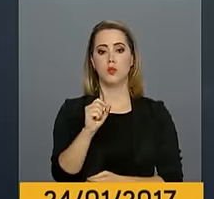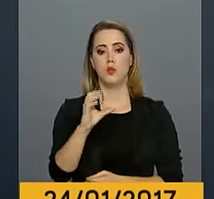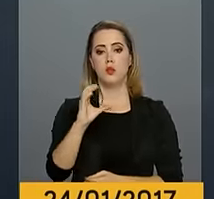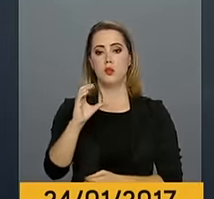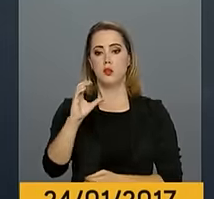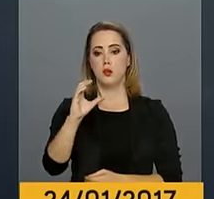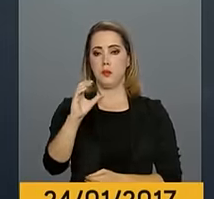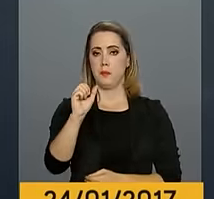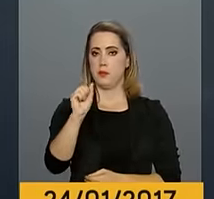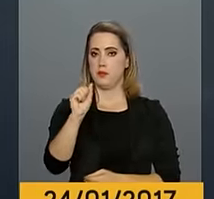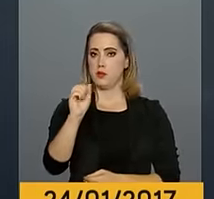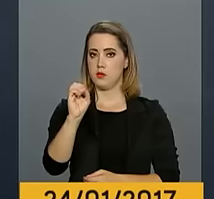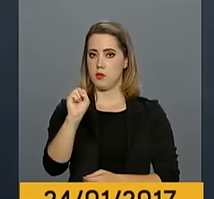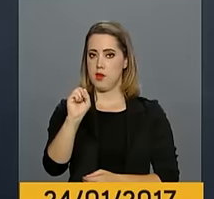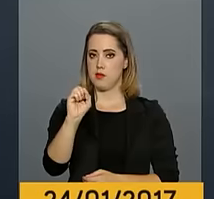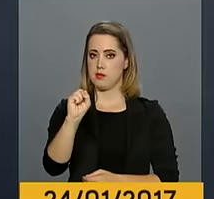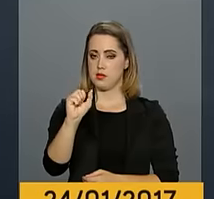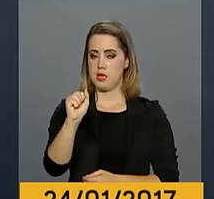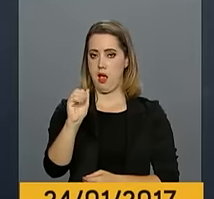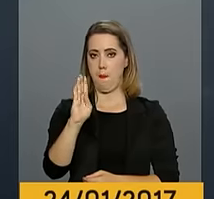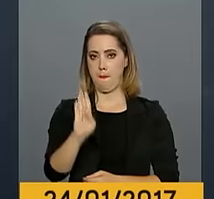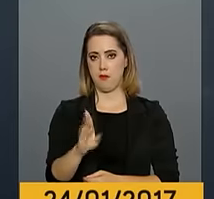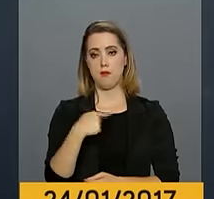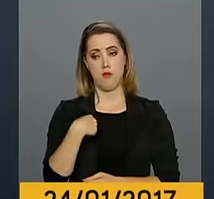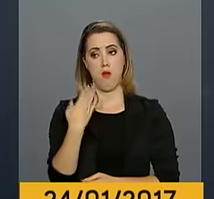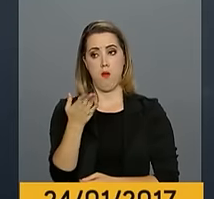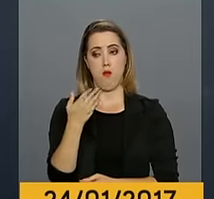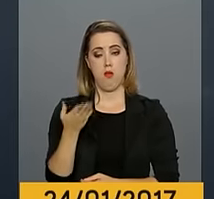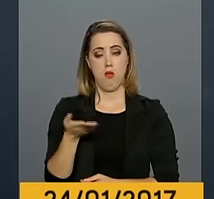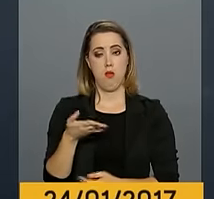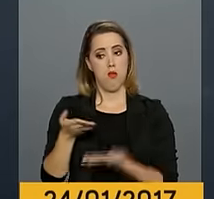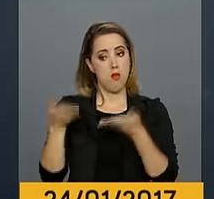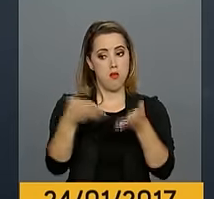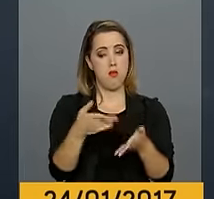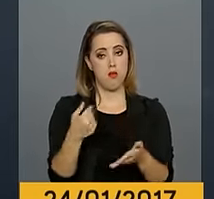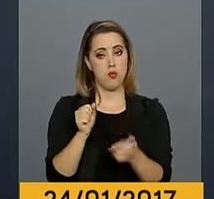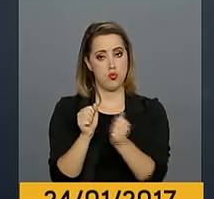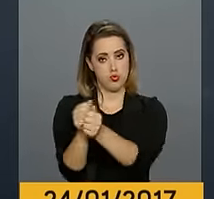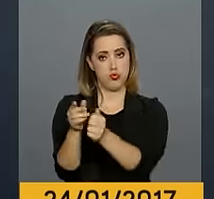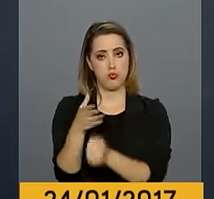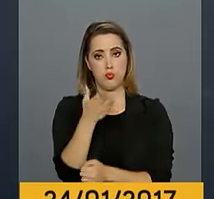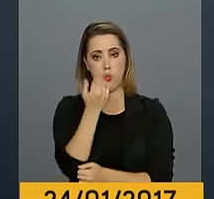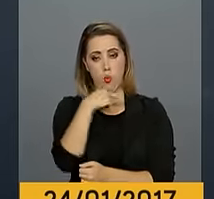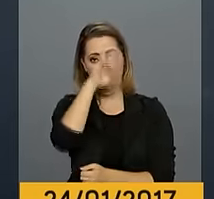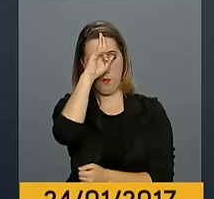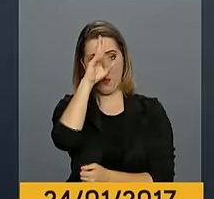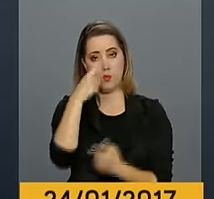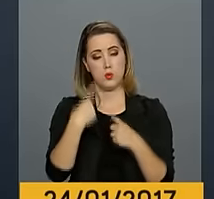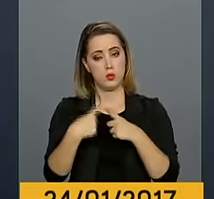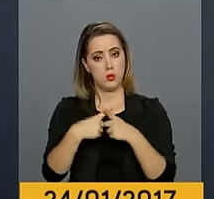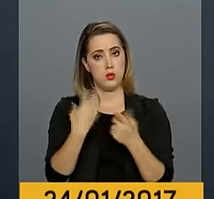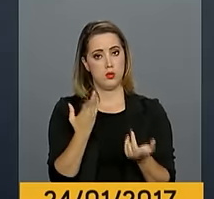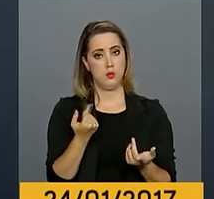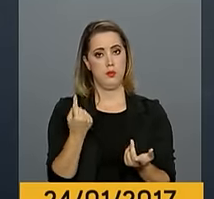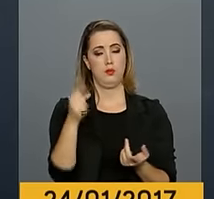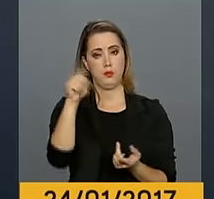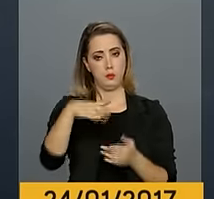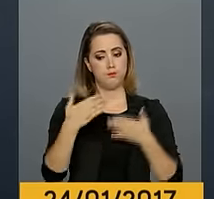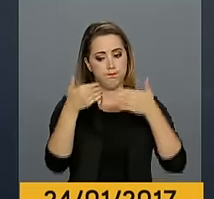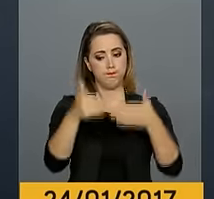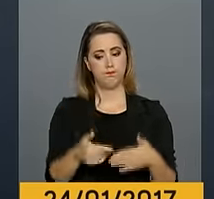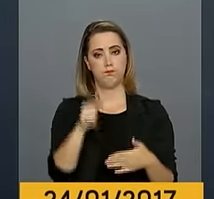e confirmamos hoje de manhã, disse, olha, vou ao almoço com muito prazer, que de alguma maneira a nossa presença aqui não é, tem